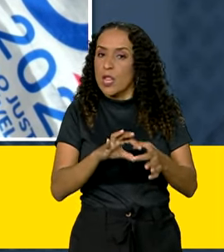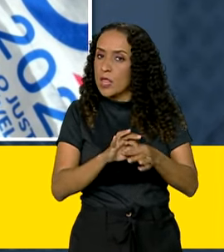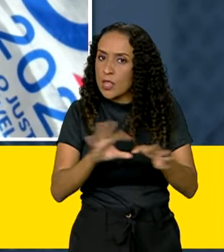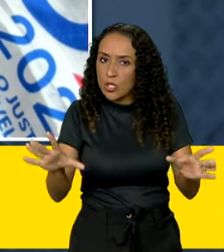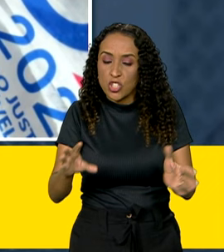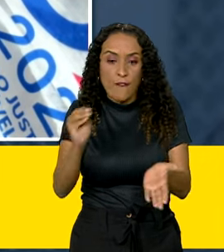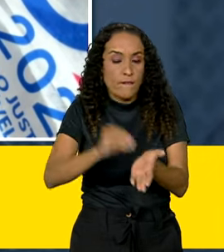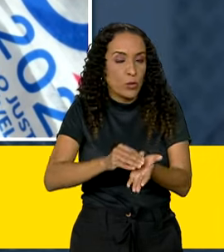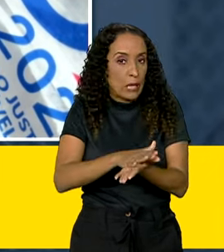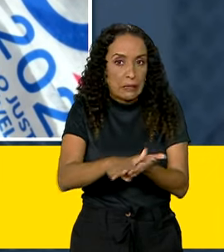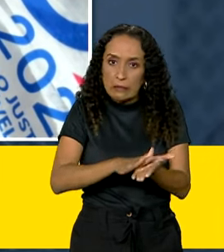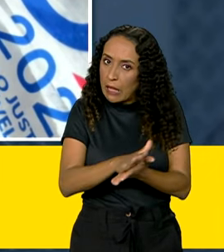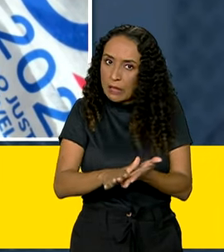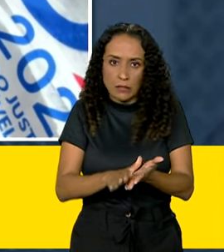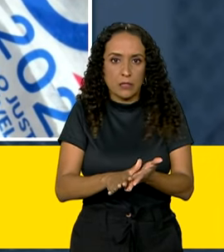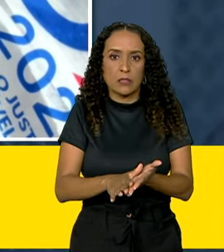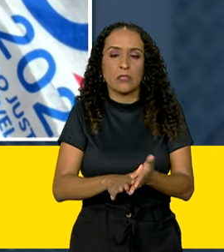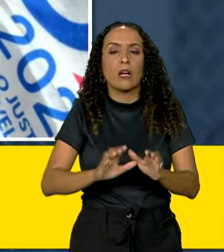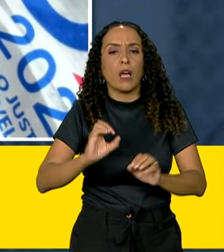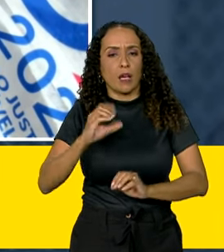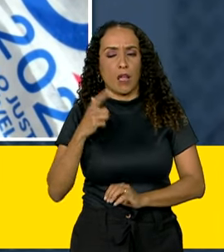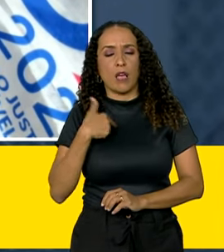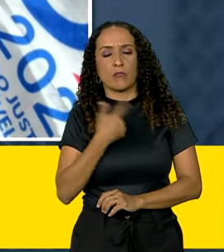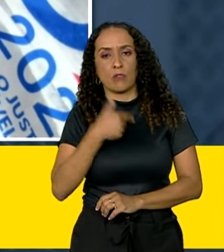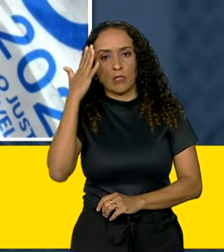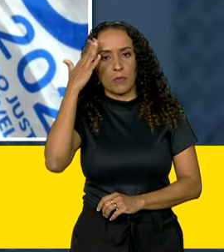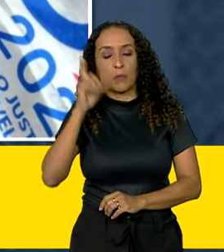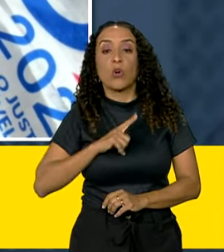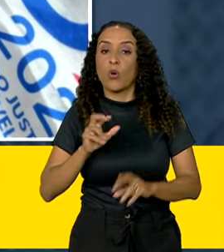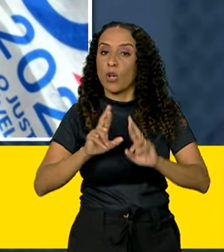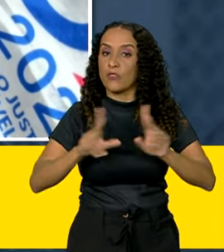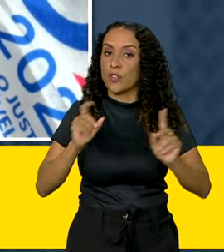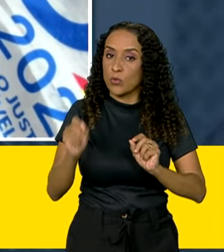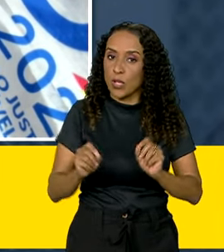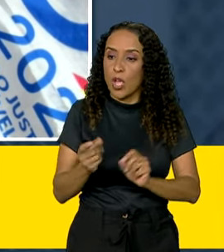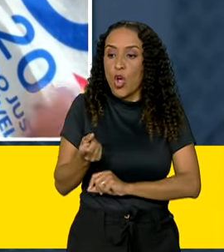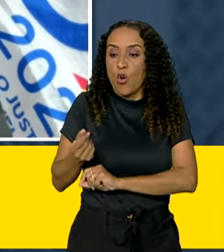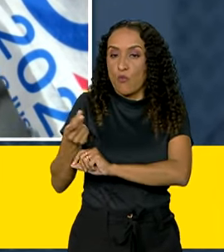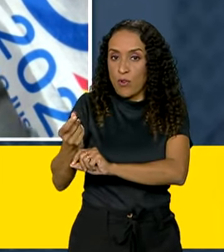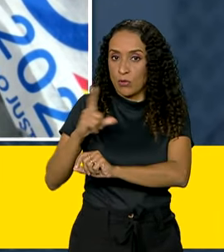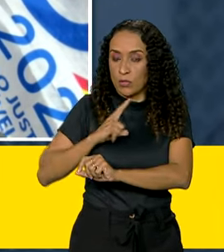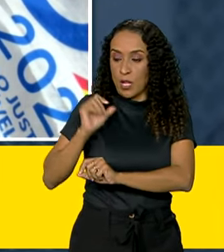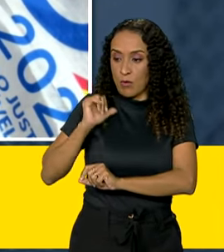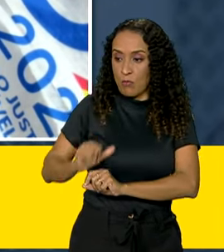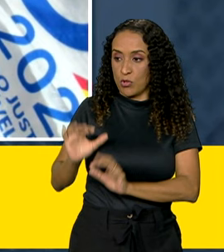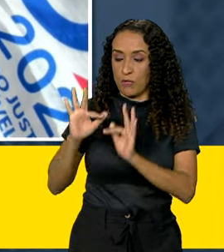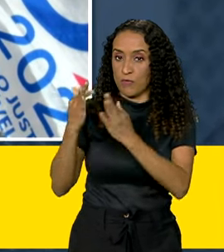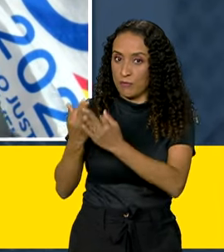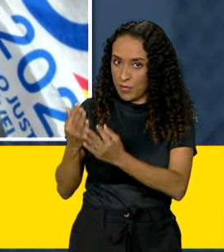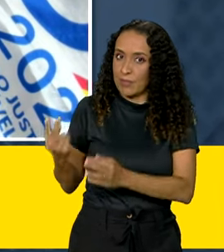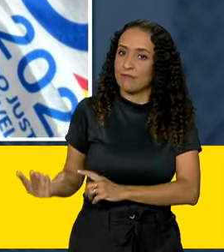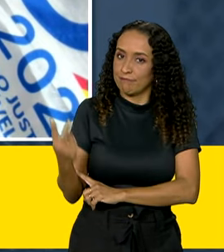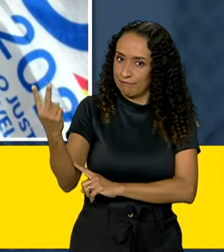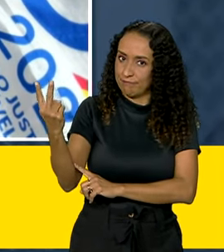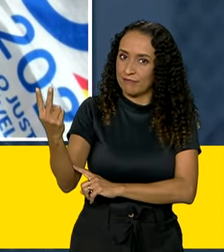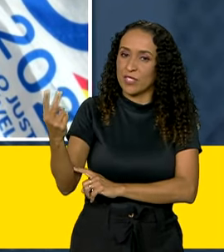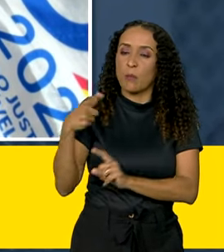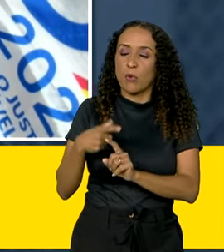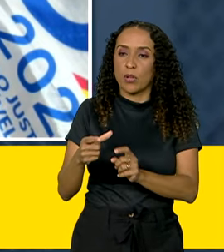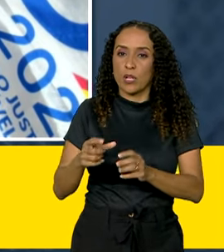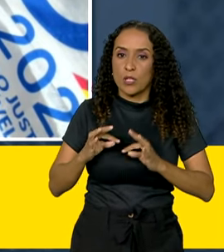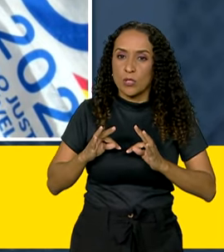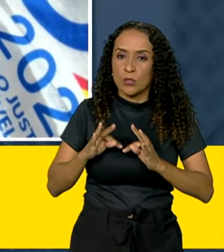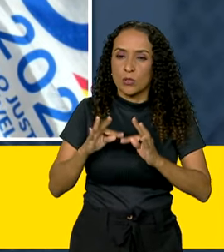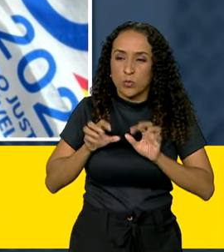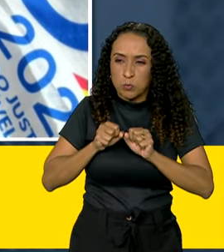faltar nada para ninguém. Claro que nós sabemos a diferença, o valor que tem o Bolsa Família, que chega para uma quantidade